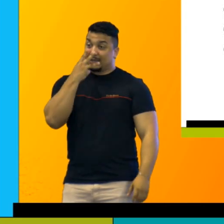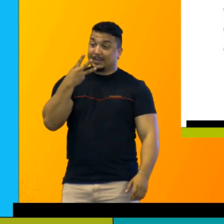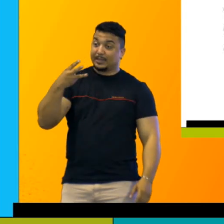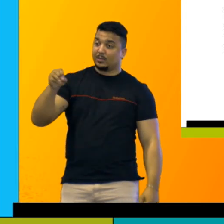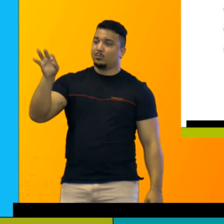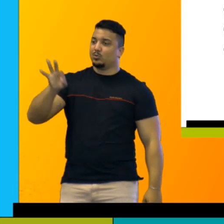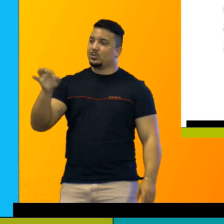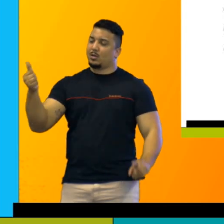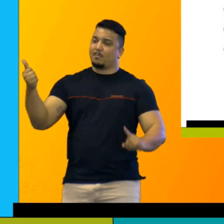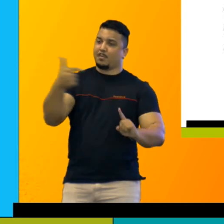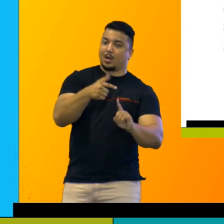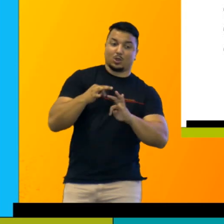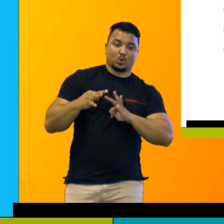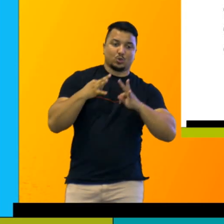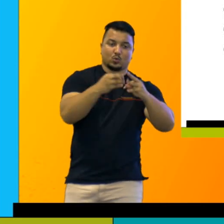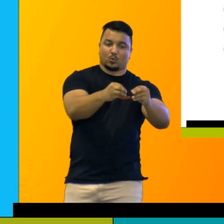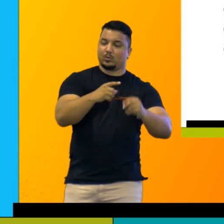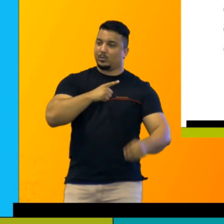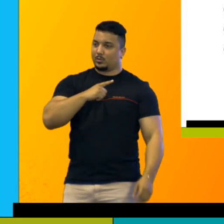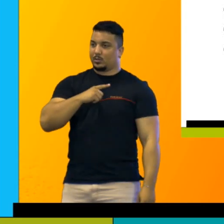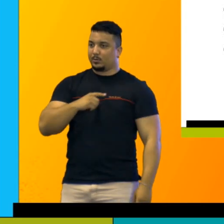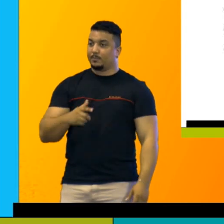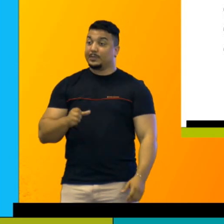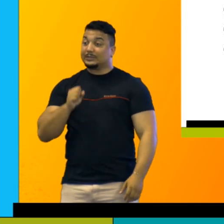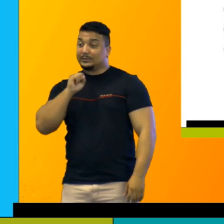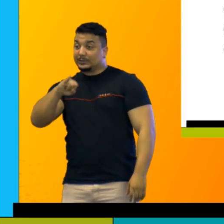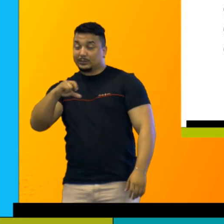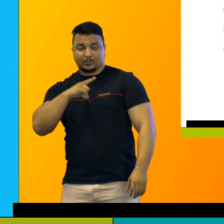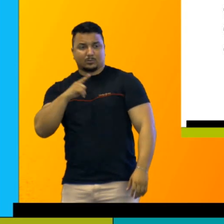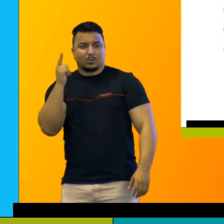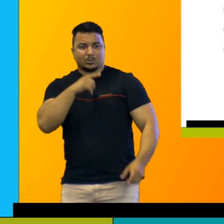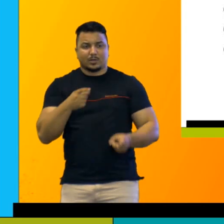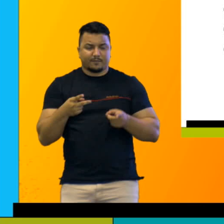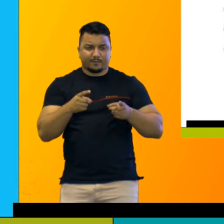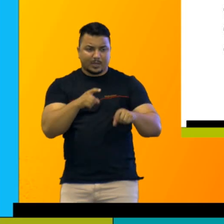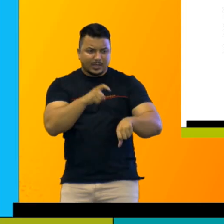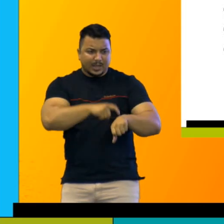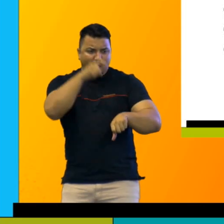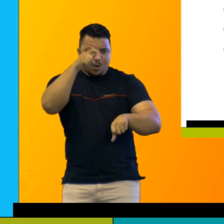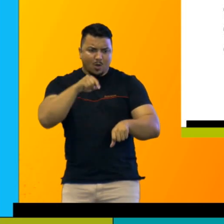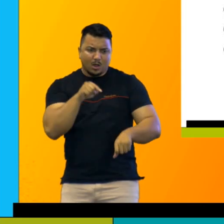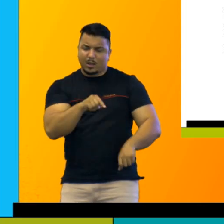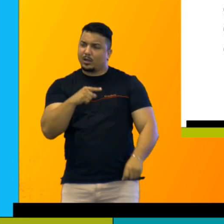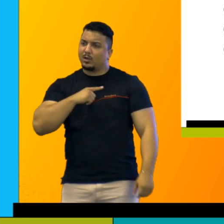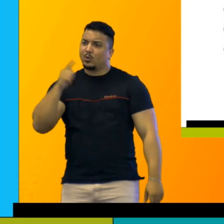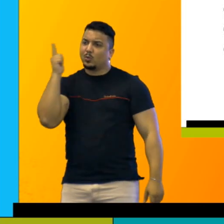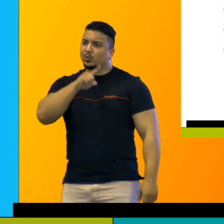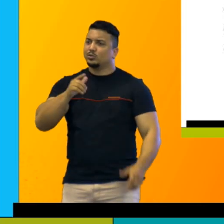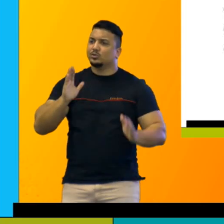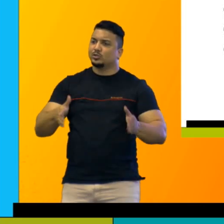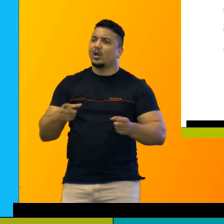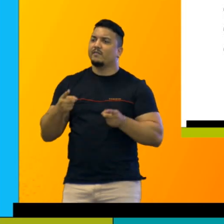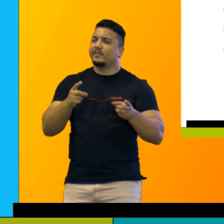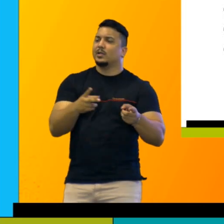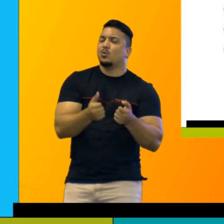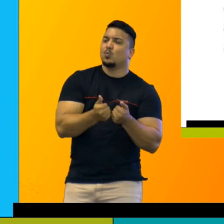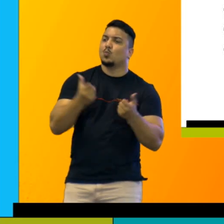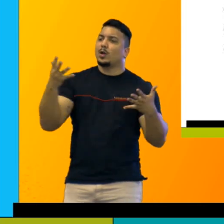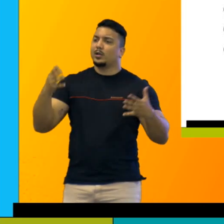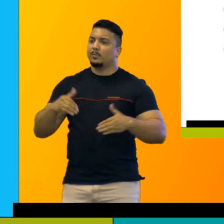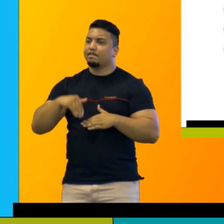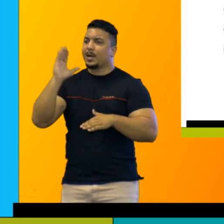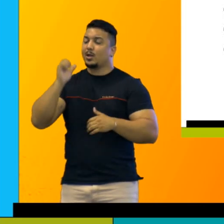mais do que a média de todas as semanas. Se ele tivesse vendido nessa hora, ele tinha conseguido vender por quanto a